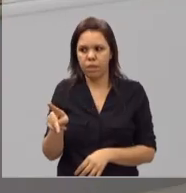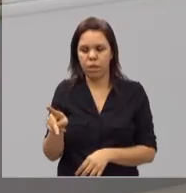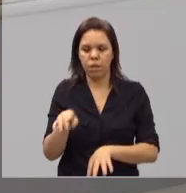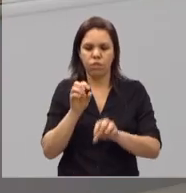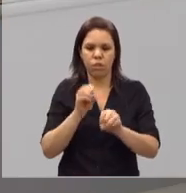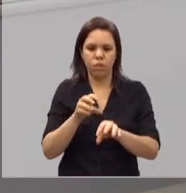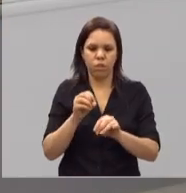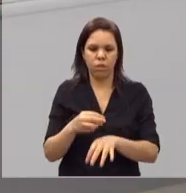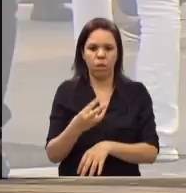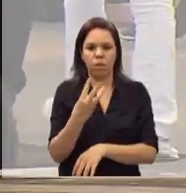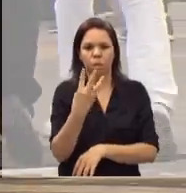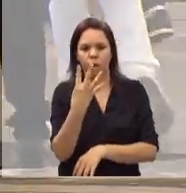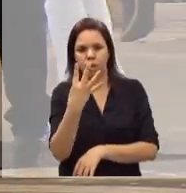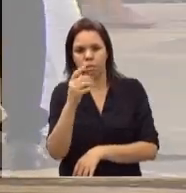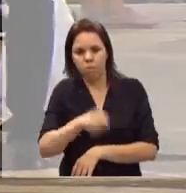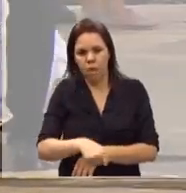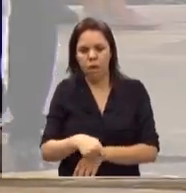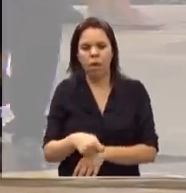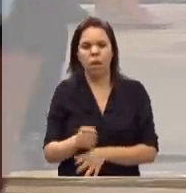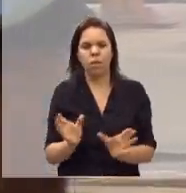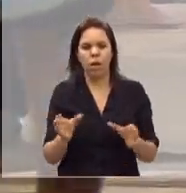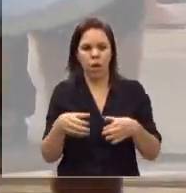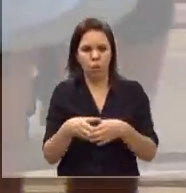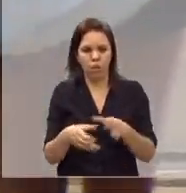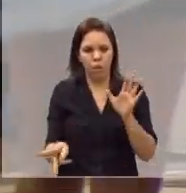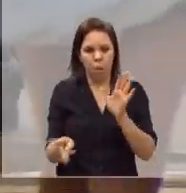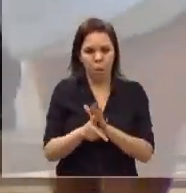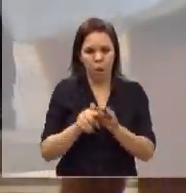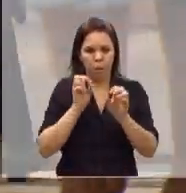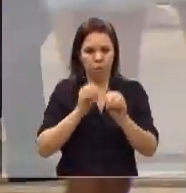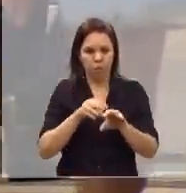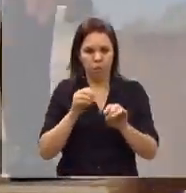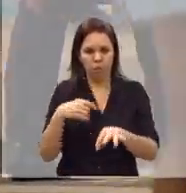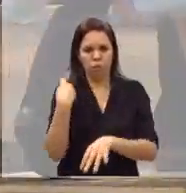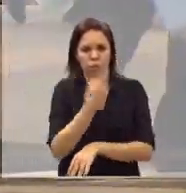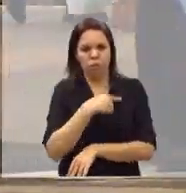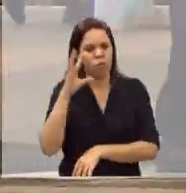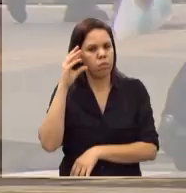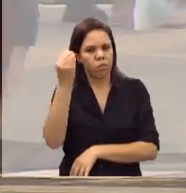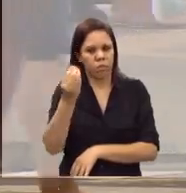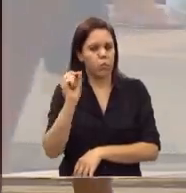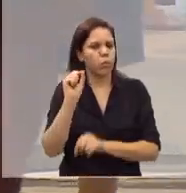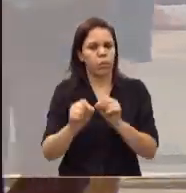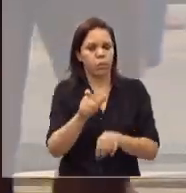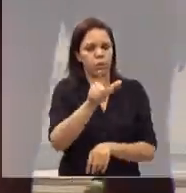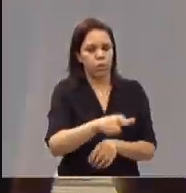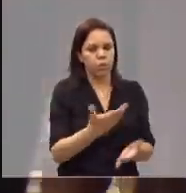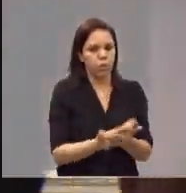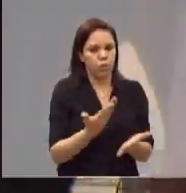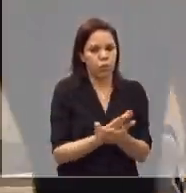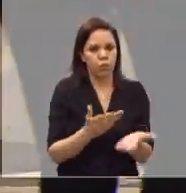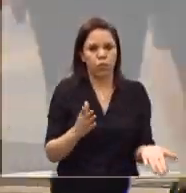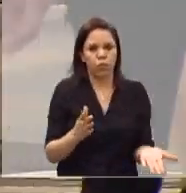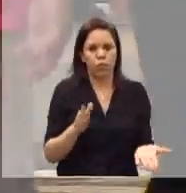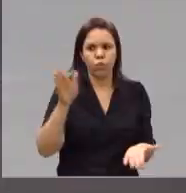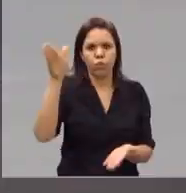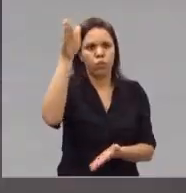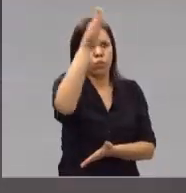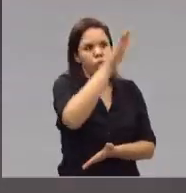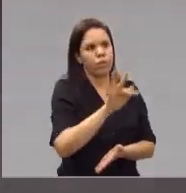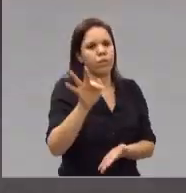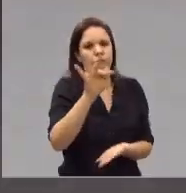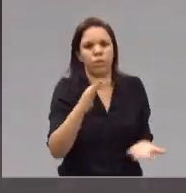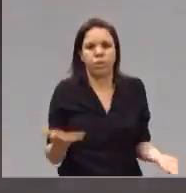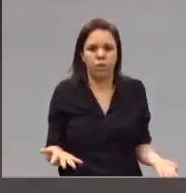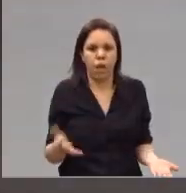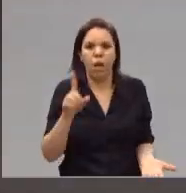4 biênios presidia a Comissão de Educação, e nós entendemos, Viviane, que o estudante não deixa de ser estudante porque vai para a universidade.